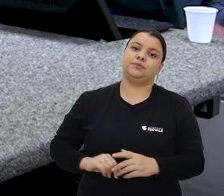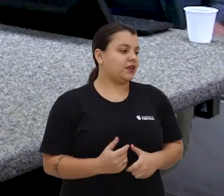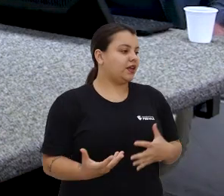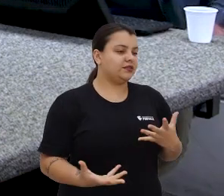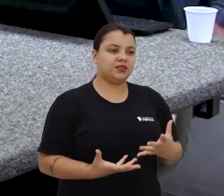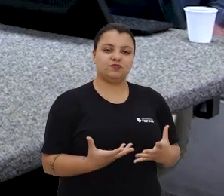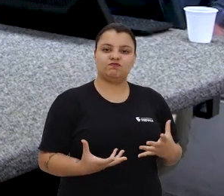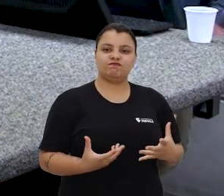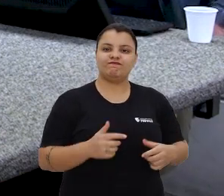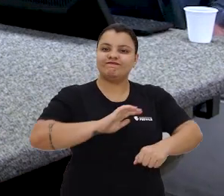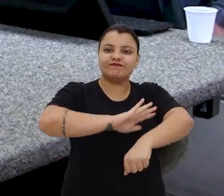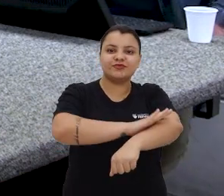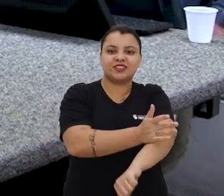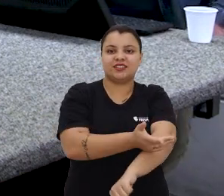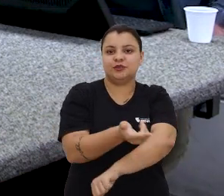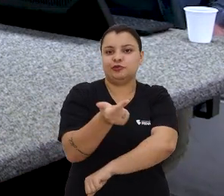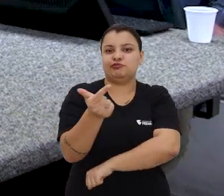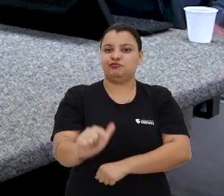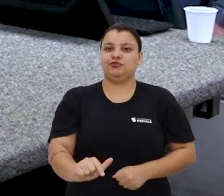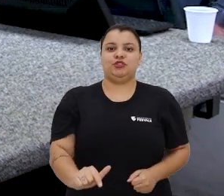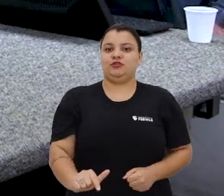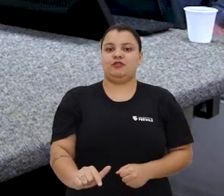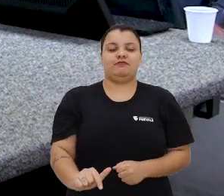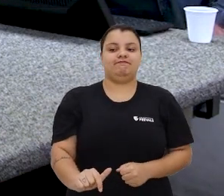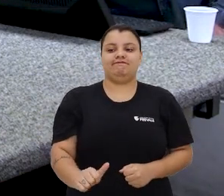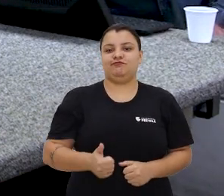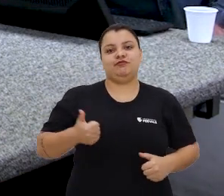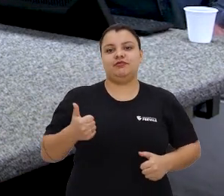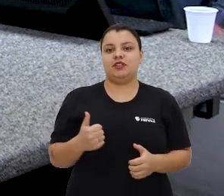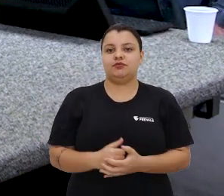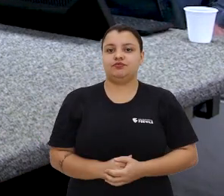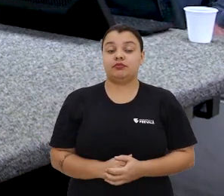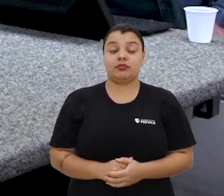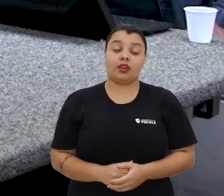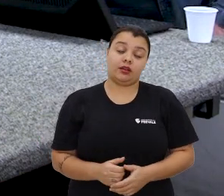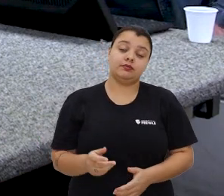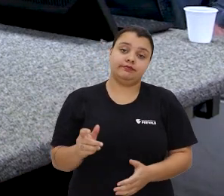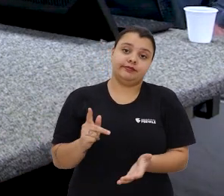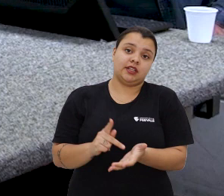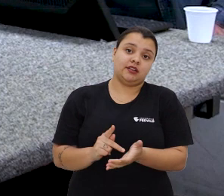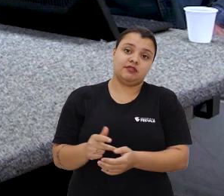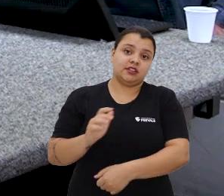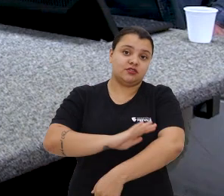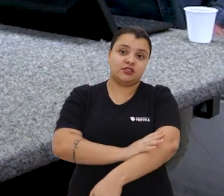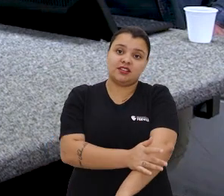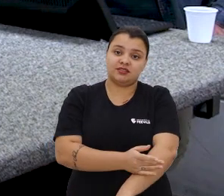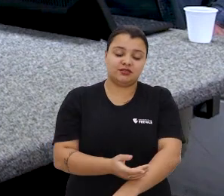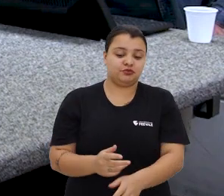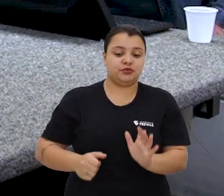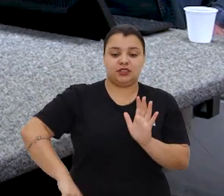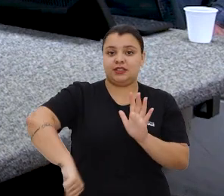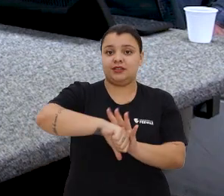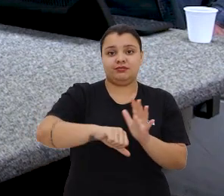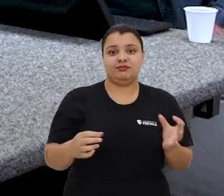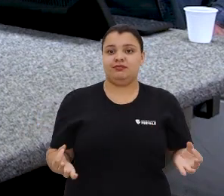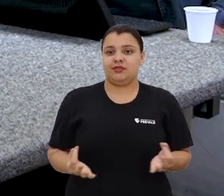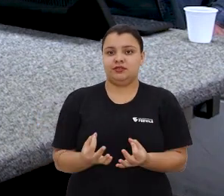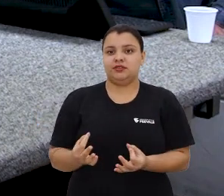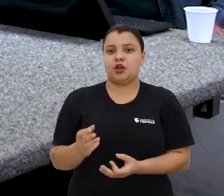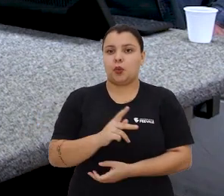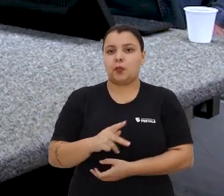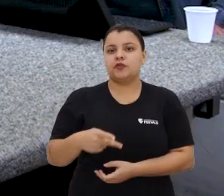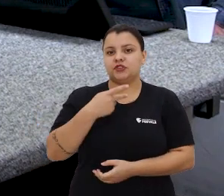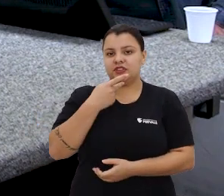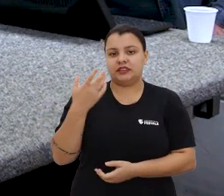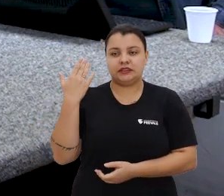Senhora, então, assim, o racismo, mais uma vez, venceu. Na realidade, o racismo ele é um crime perfeito, né? Como o professor Kabengele